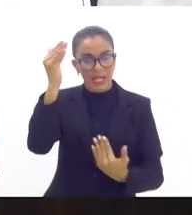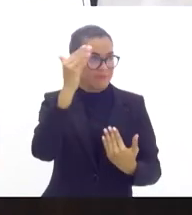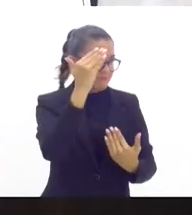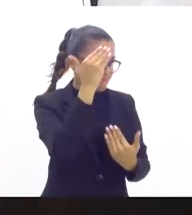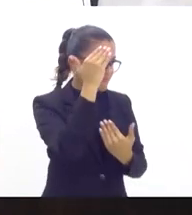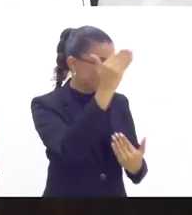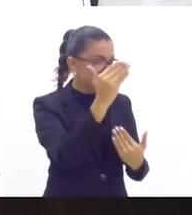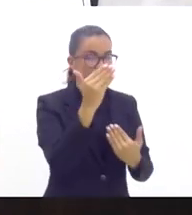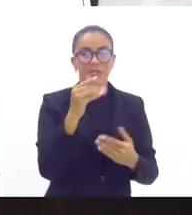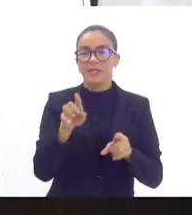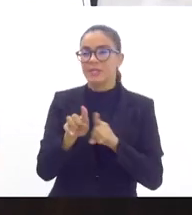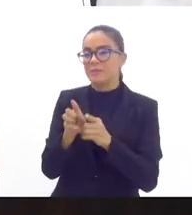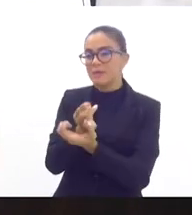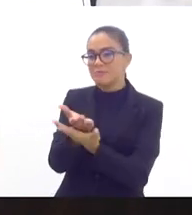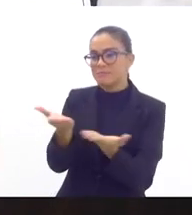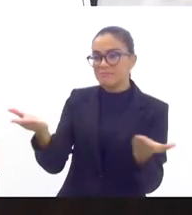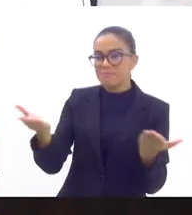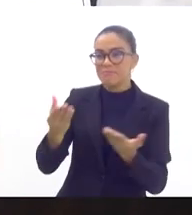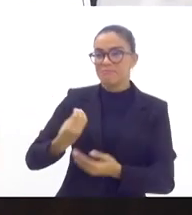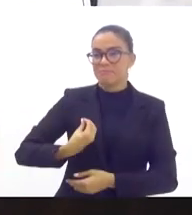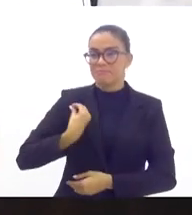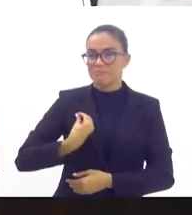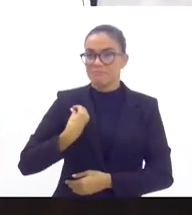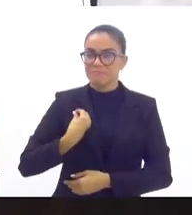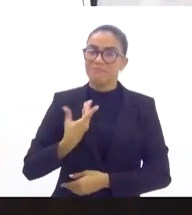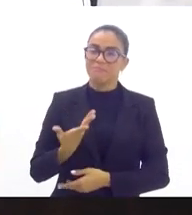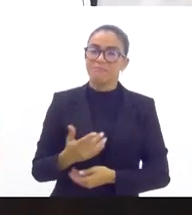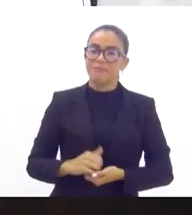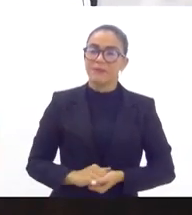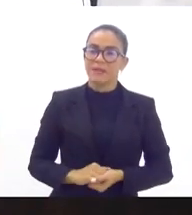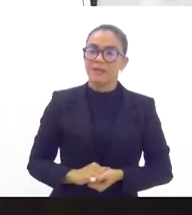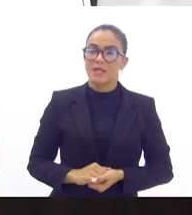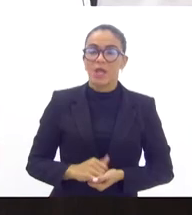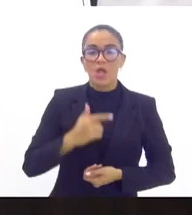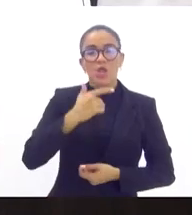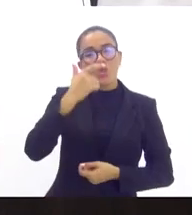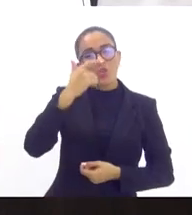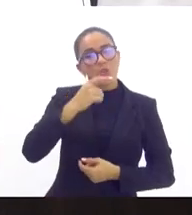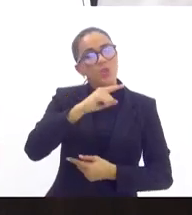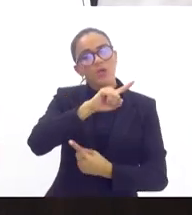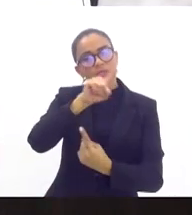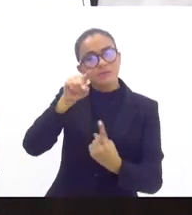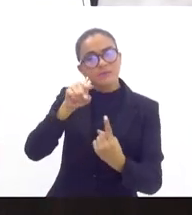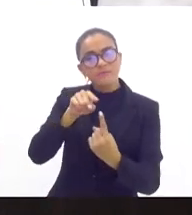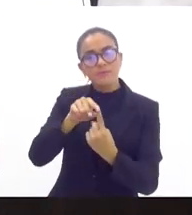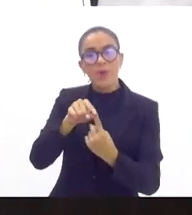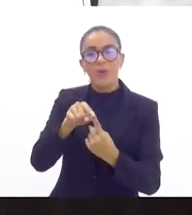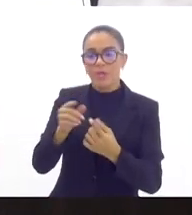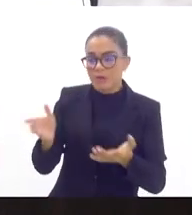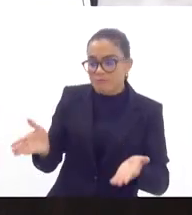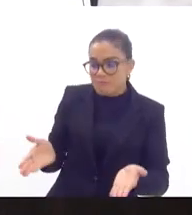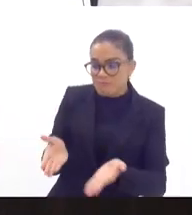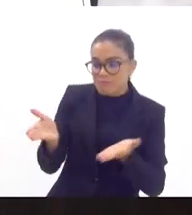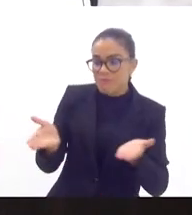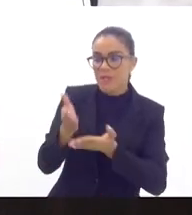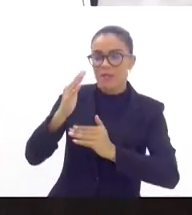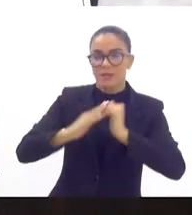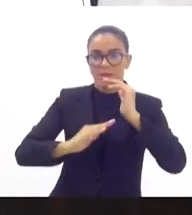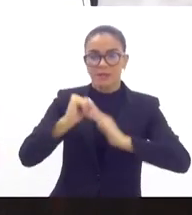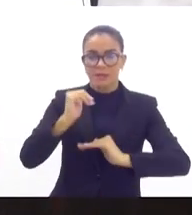e aos presentes por poderem nos ouvir nossa missão é instruir Tecnicamente